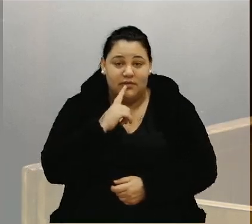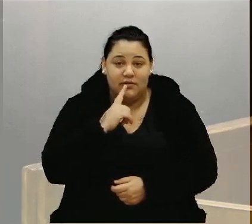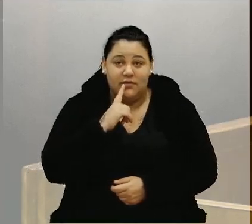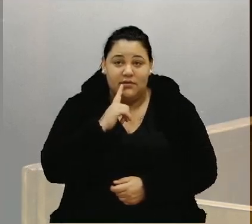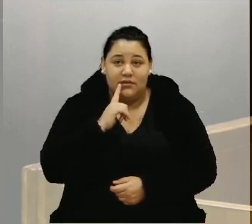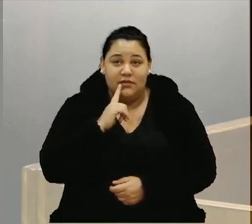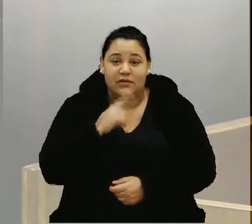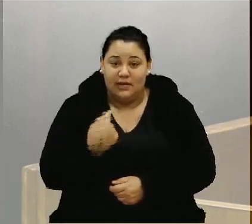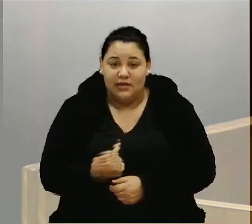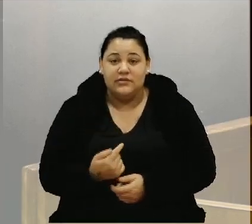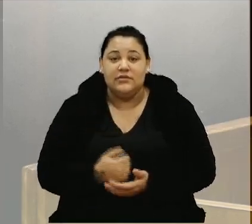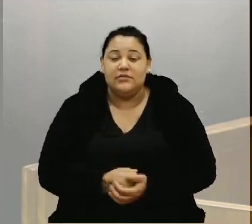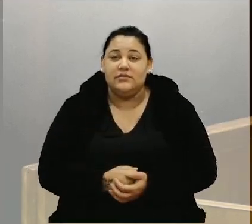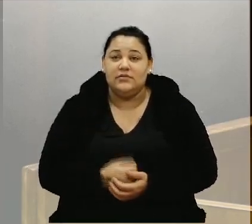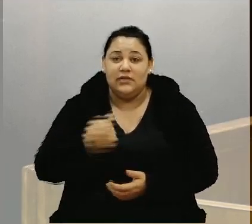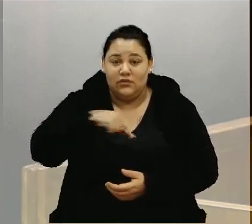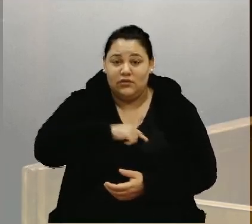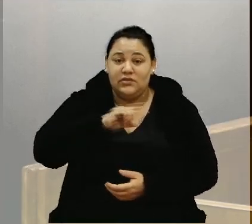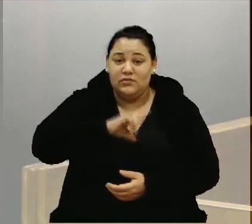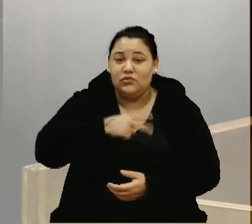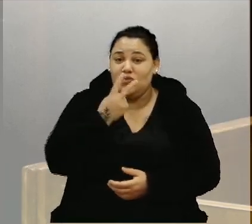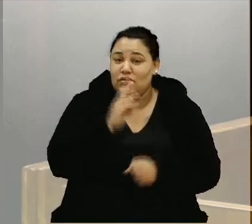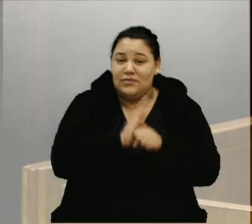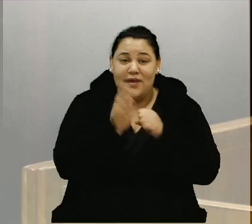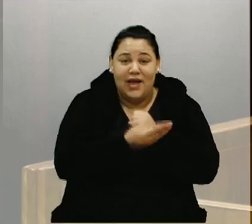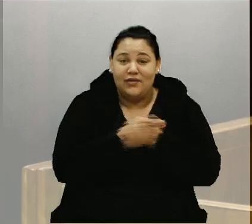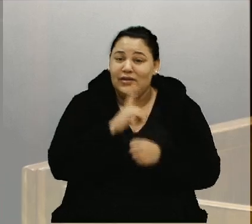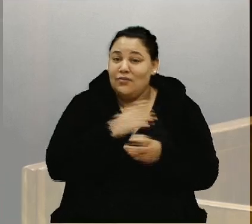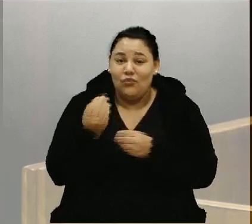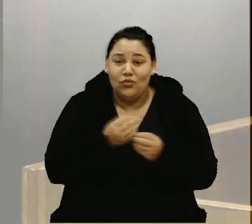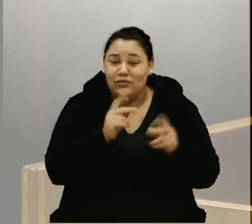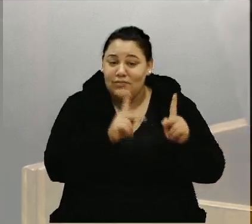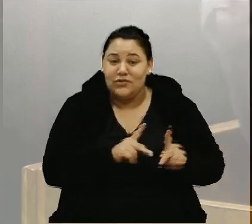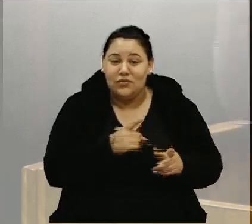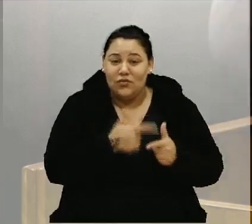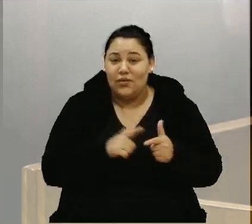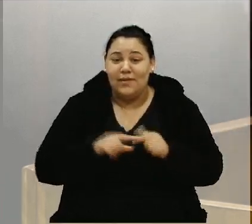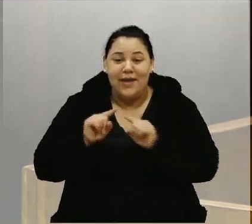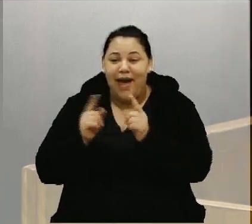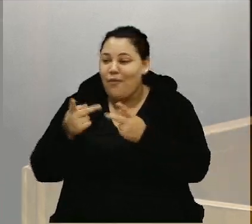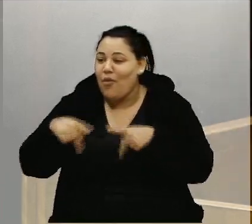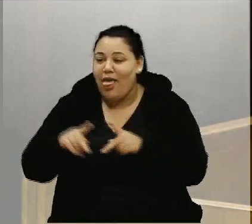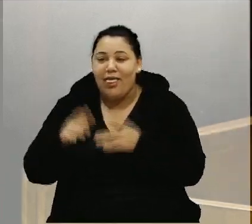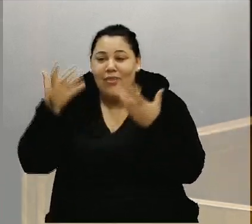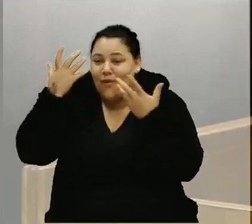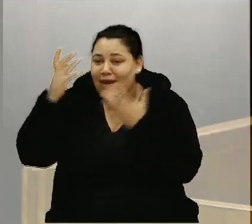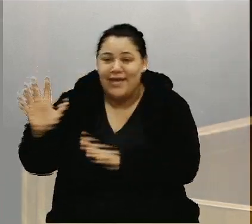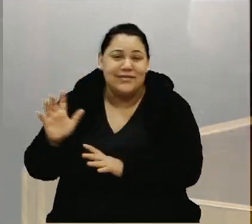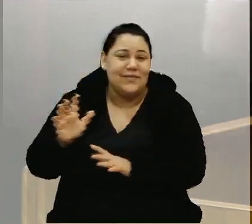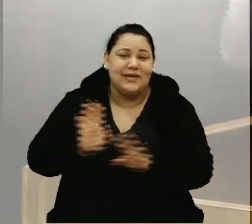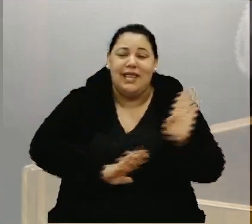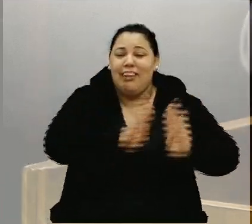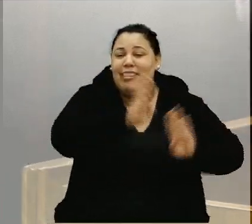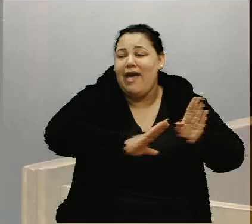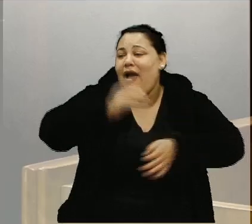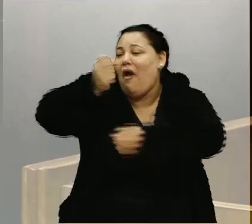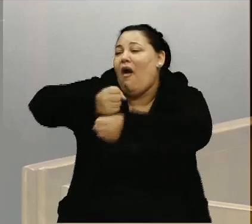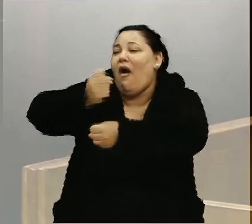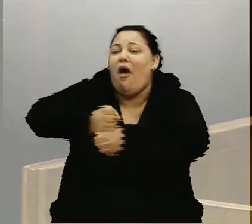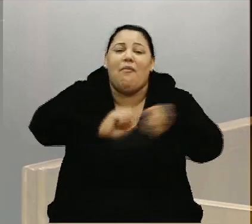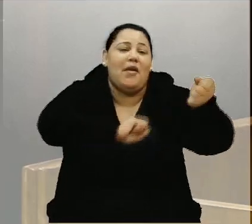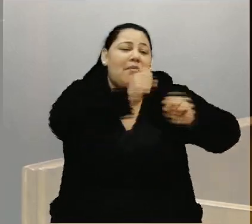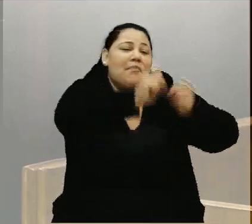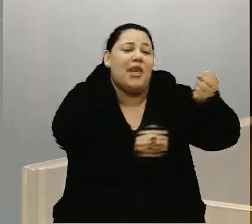bairros absolutamente populosos com problema. Mas a população não quer saber se a licitação, se a obra, se as empresas